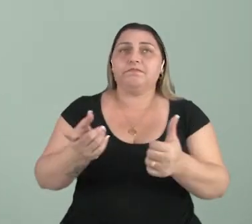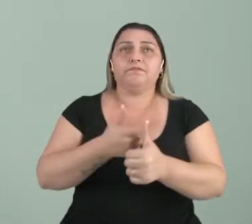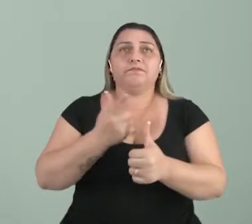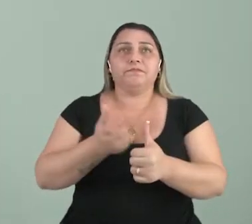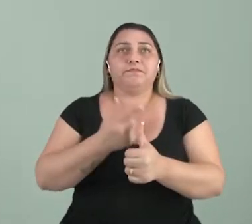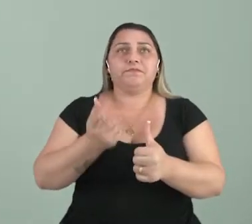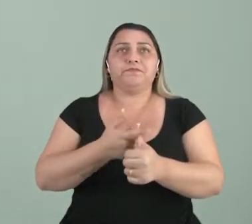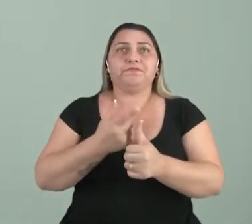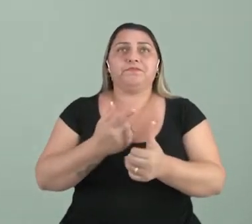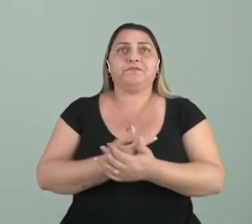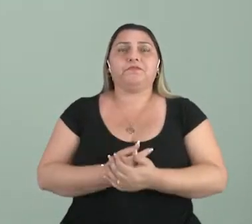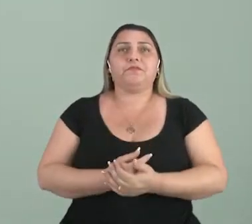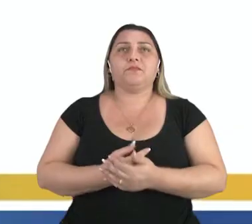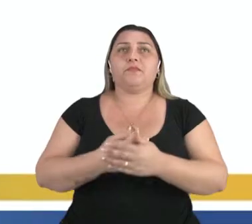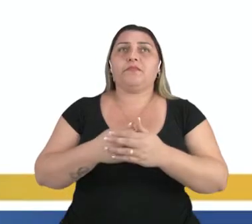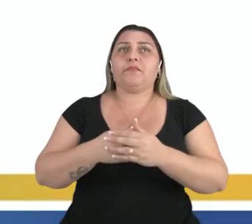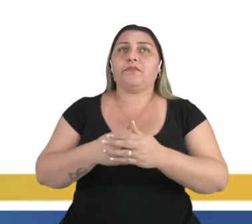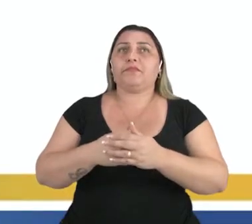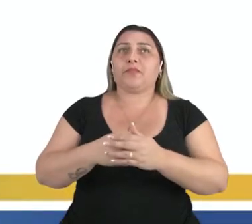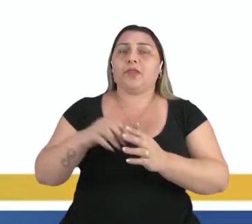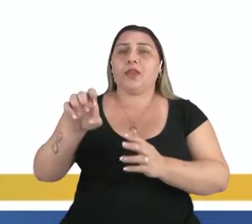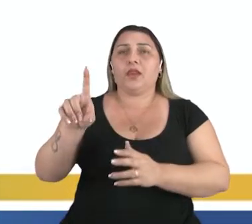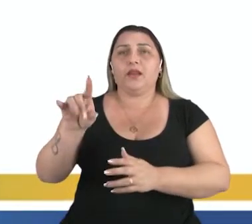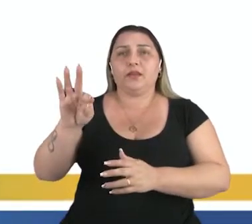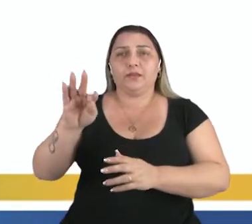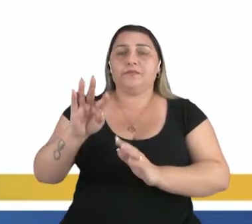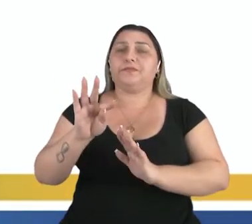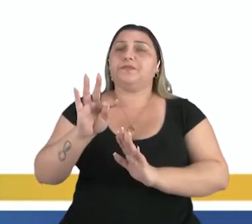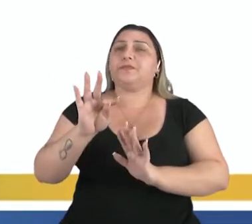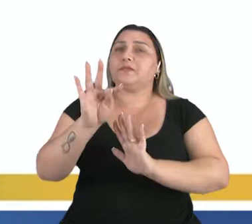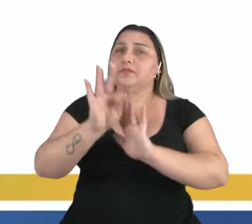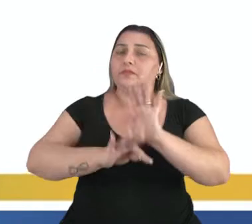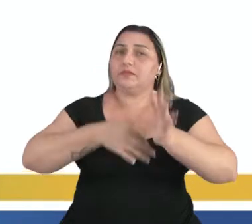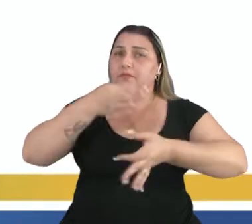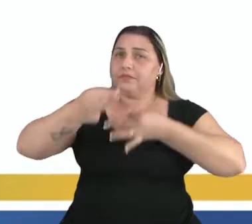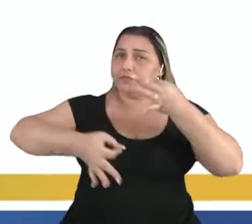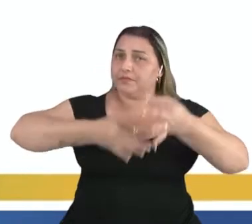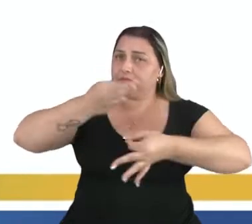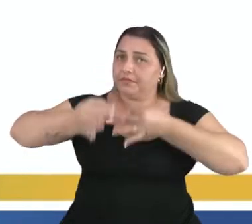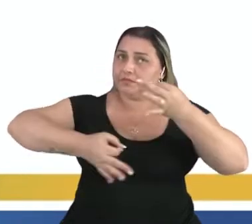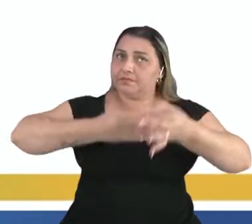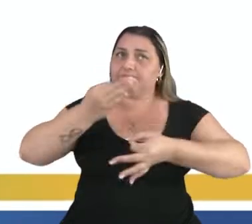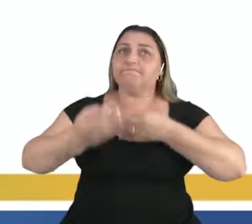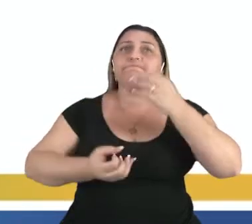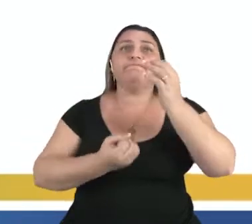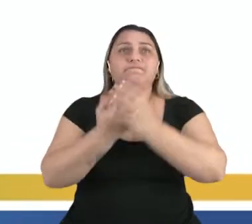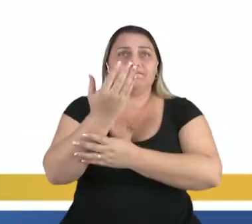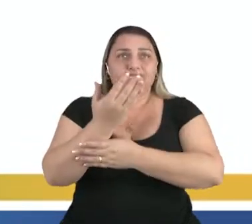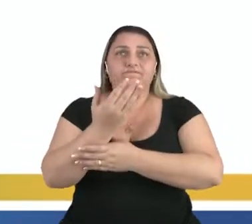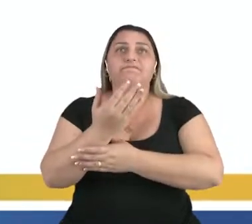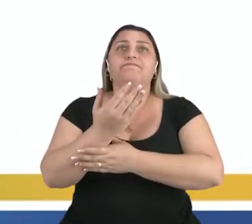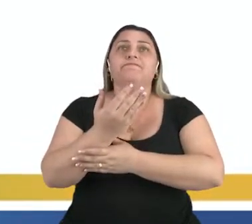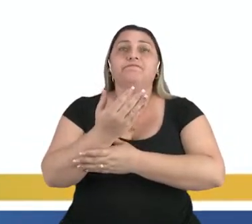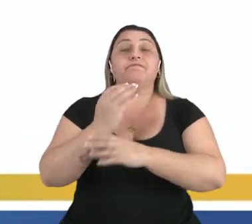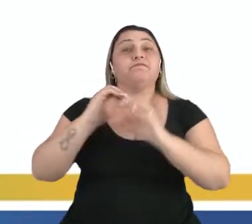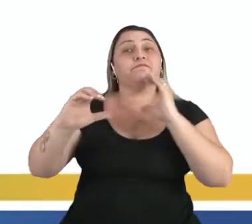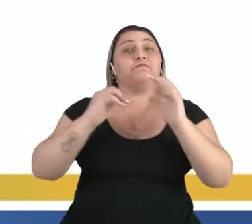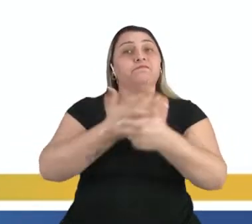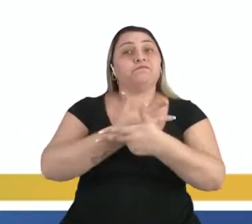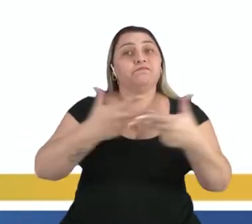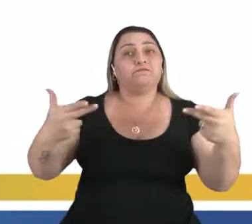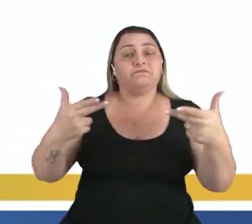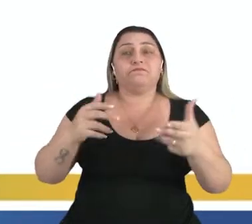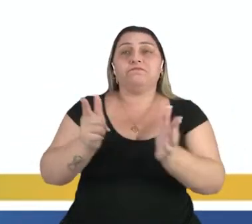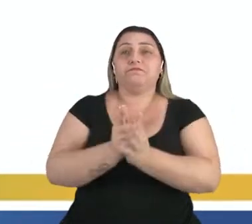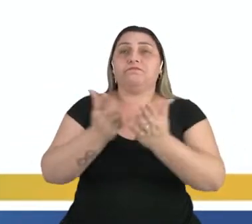Primeiro, um editorial, ele é um texto dissertativo, argumentativo, que é produzido para meios de